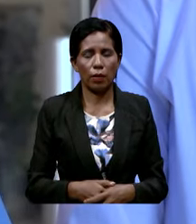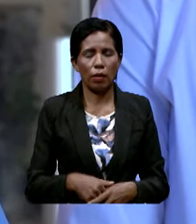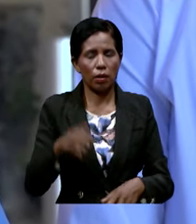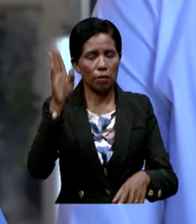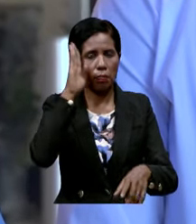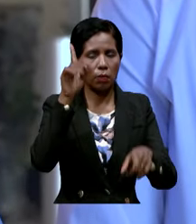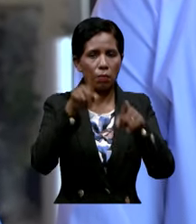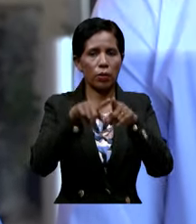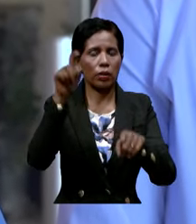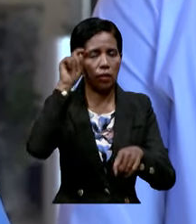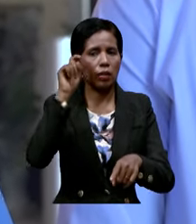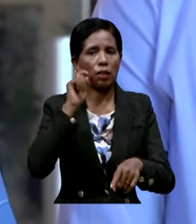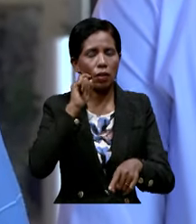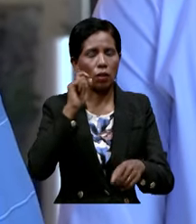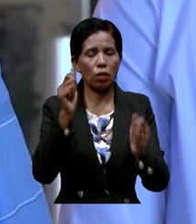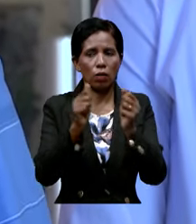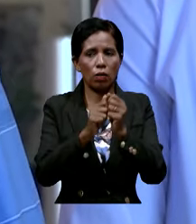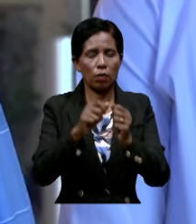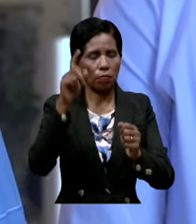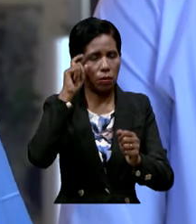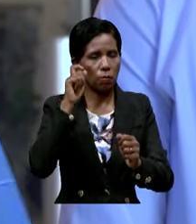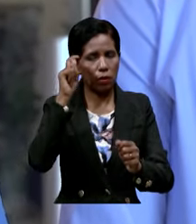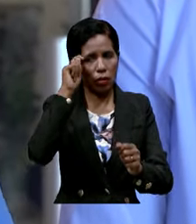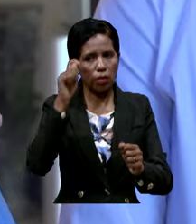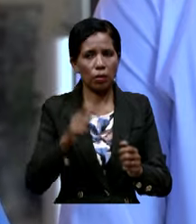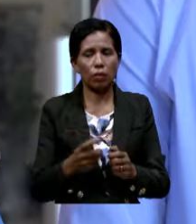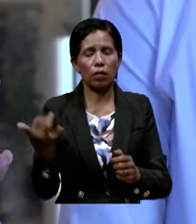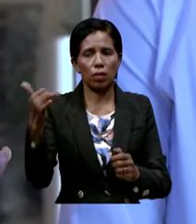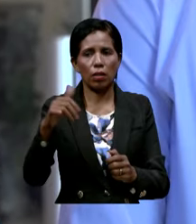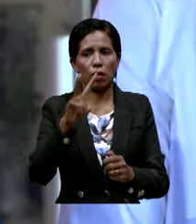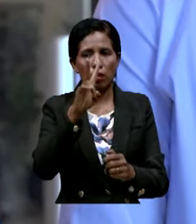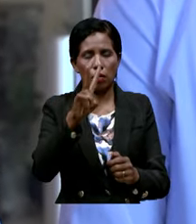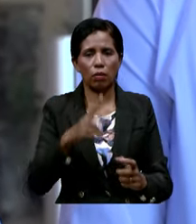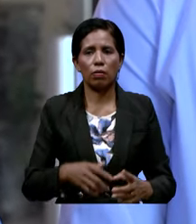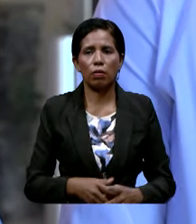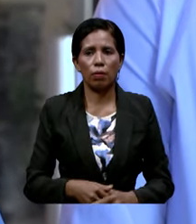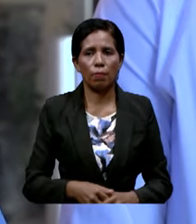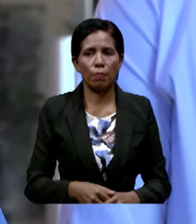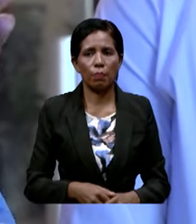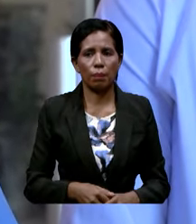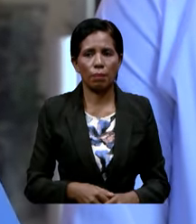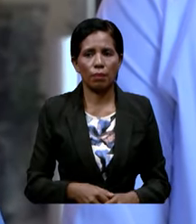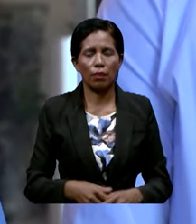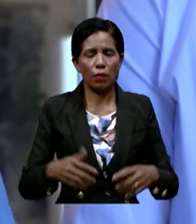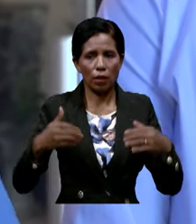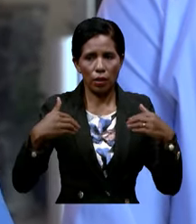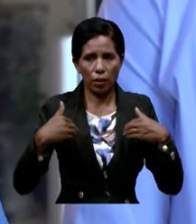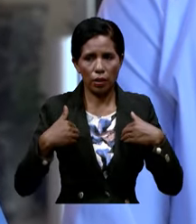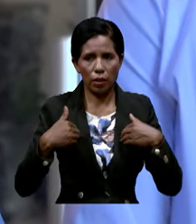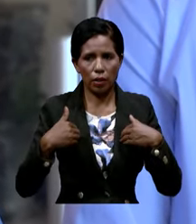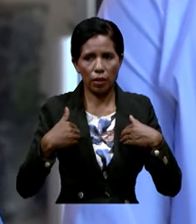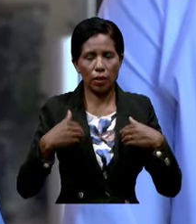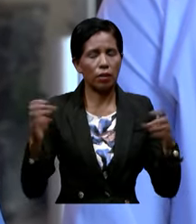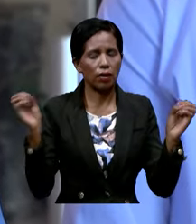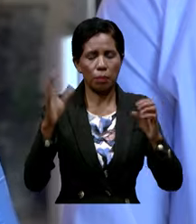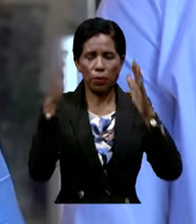sanana ho e tem mambot tau. Sin rua é e ela só ia problema,